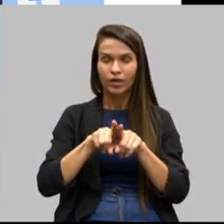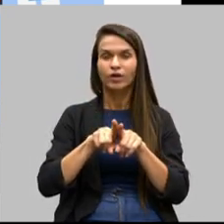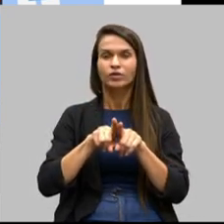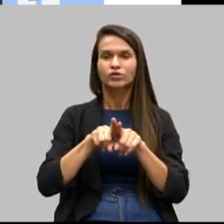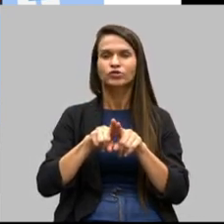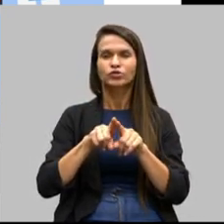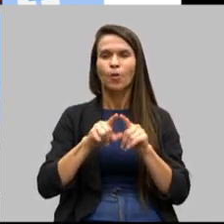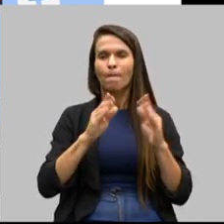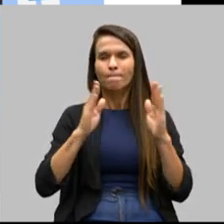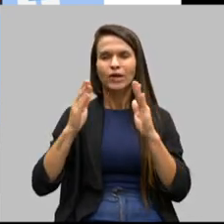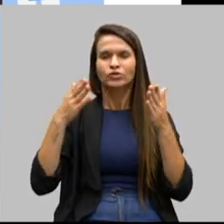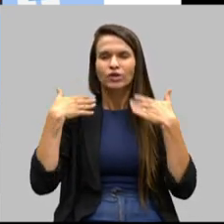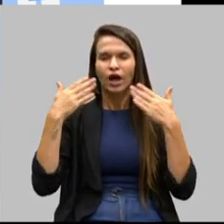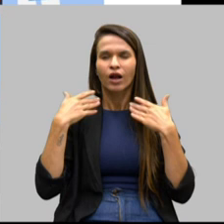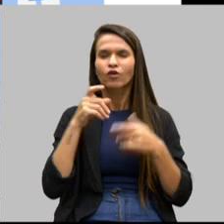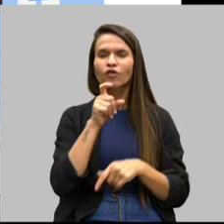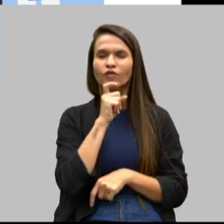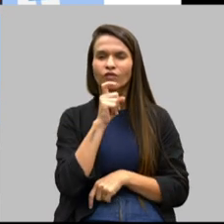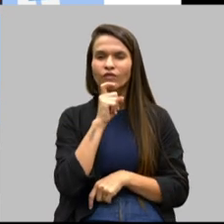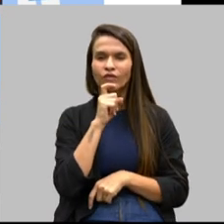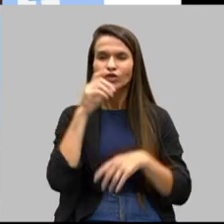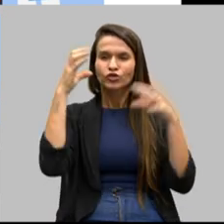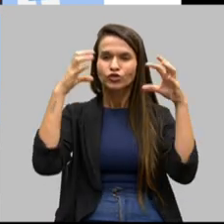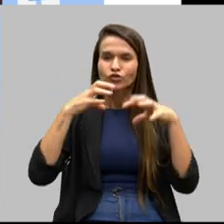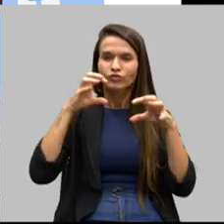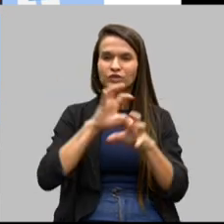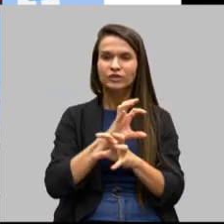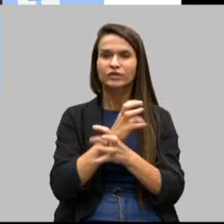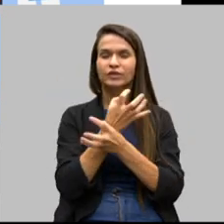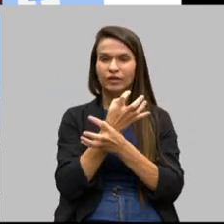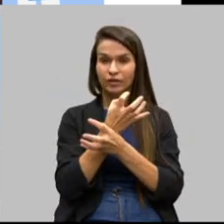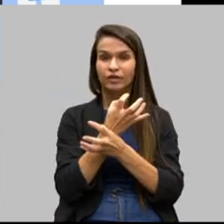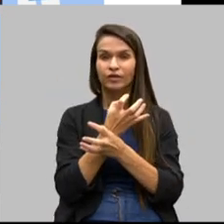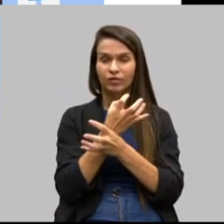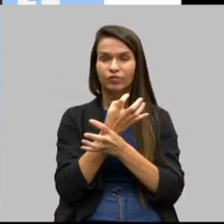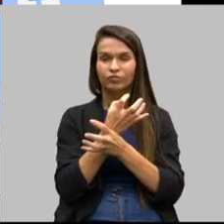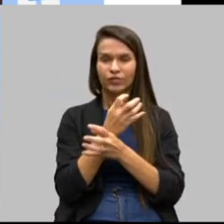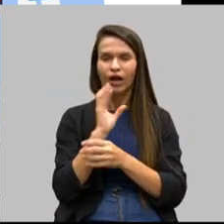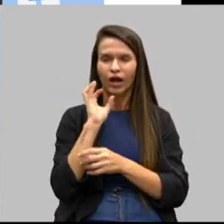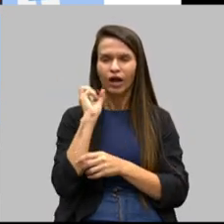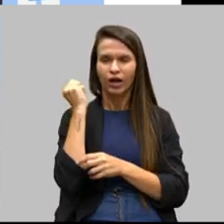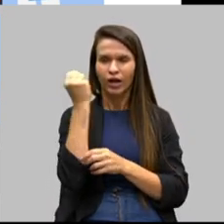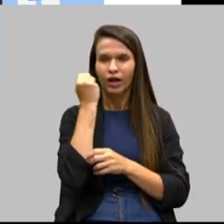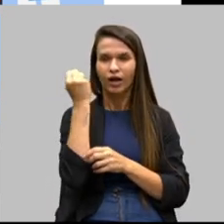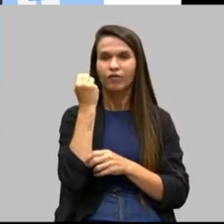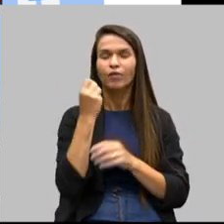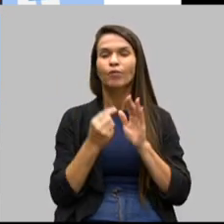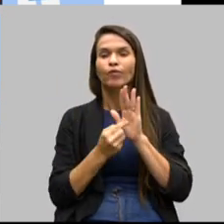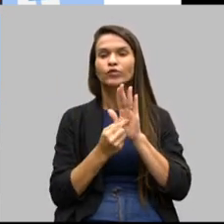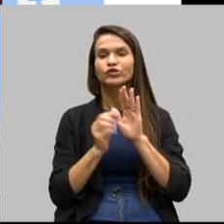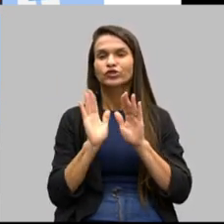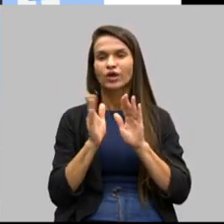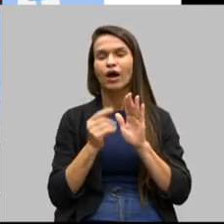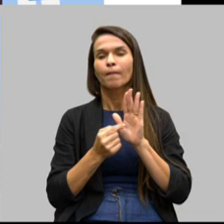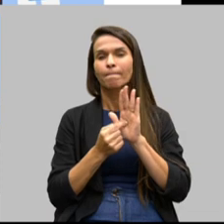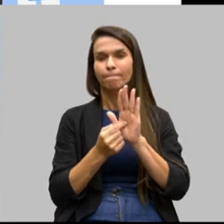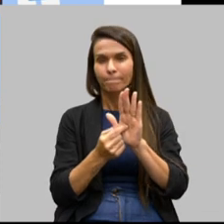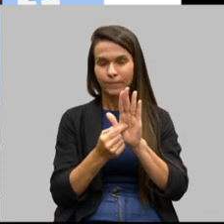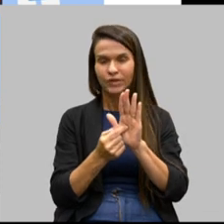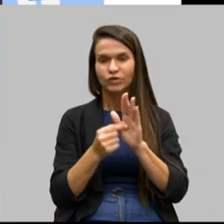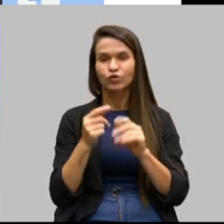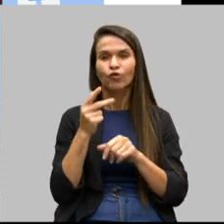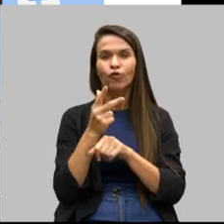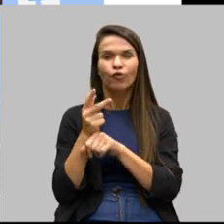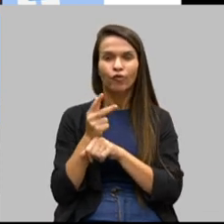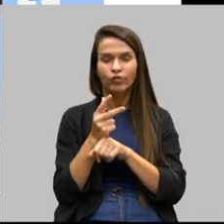calor, frio, secas e chuvas extremas. Isto vai bem em linha com o que foi apresentado no vídeo que nós